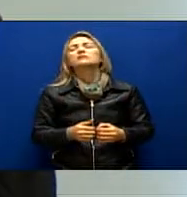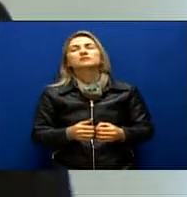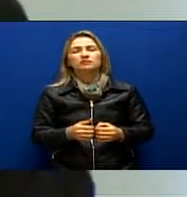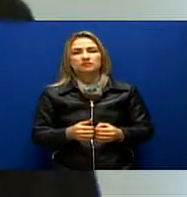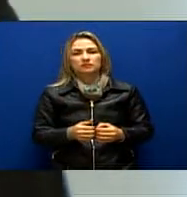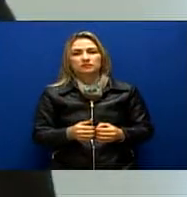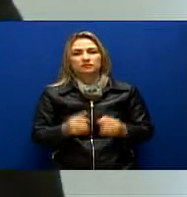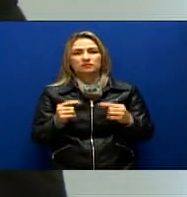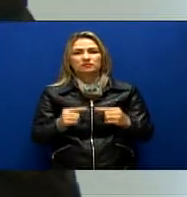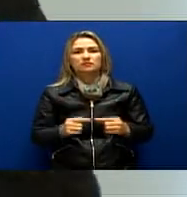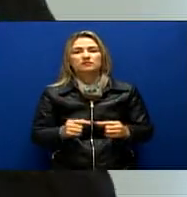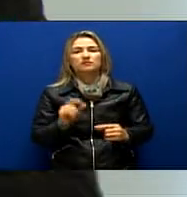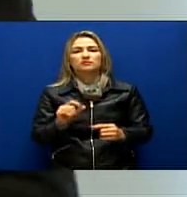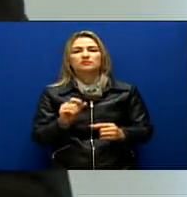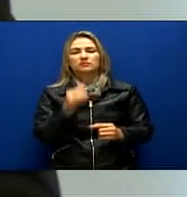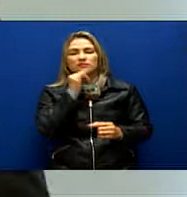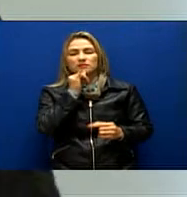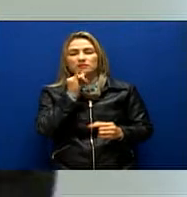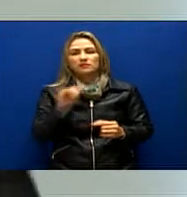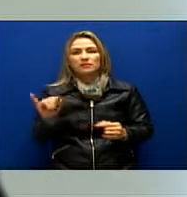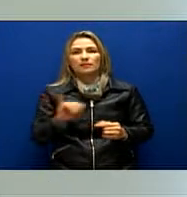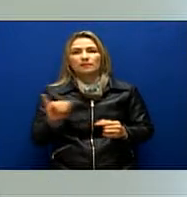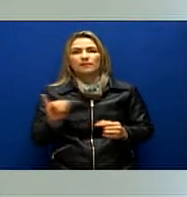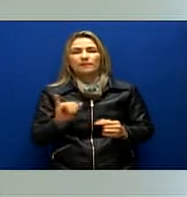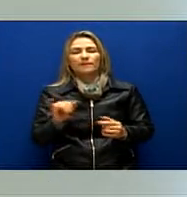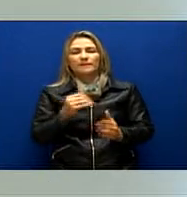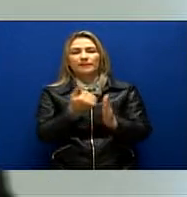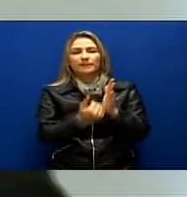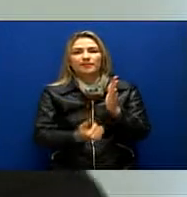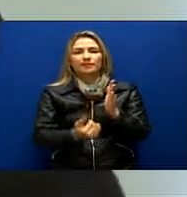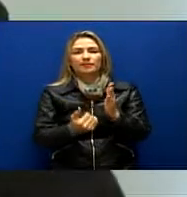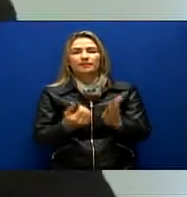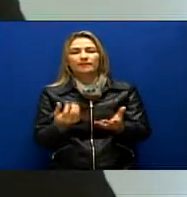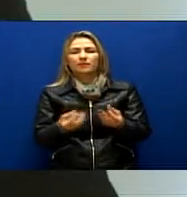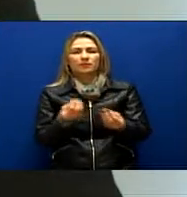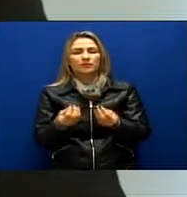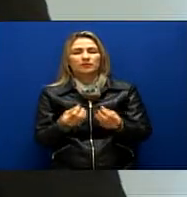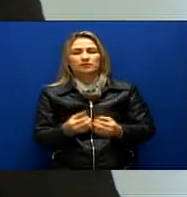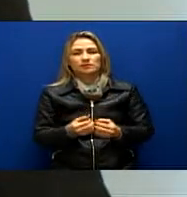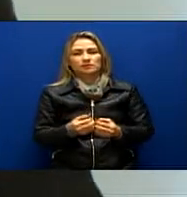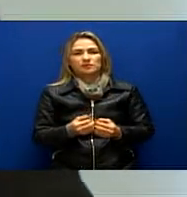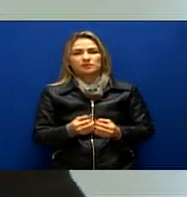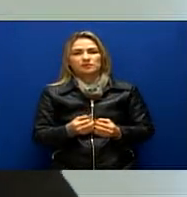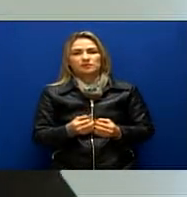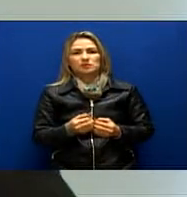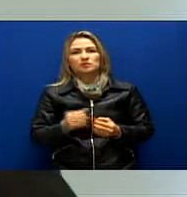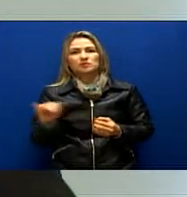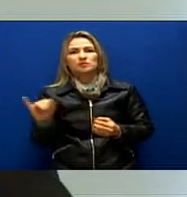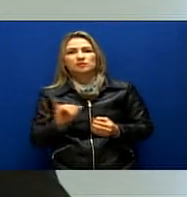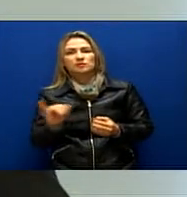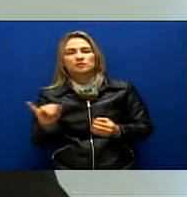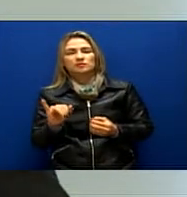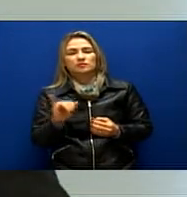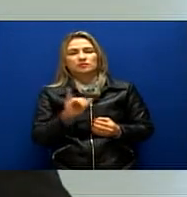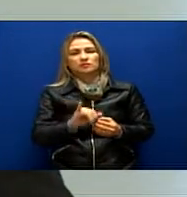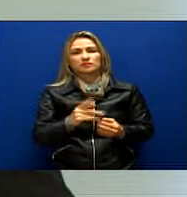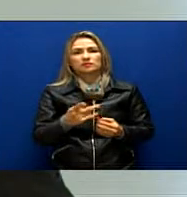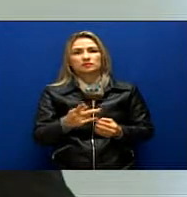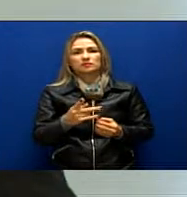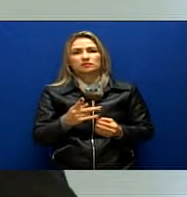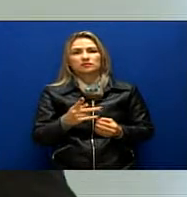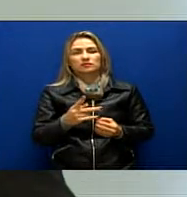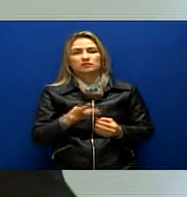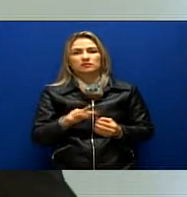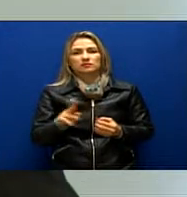trata-se de uma compensação de créditos tributários. Quando nós falamos em créditos tributários, nós falamos em impostos, que são ITBU, IPTU